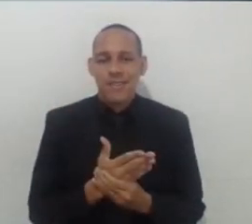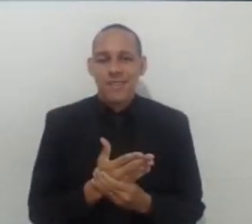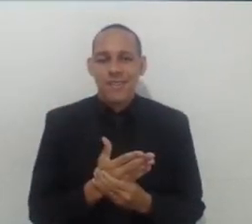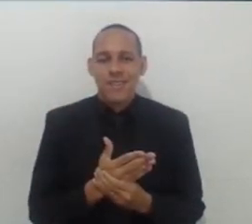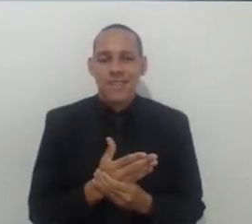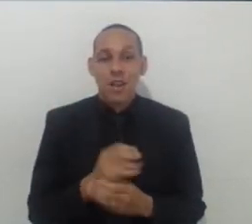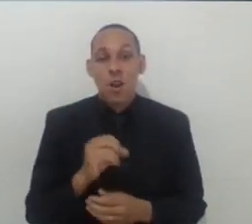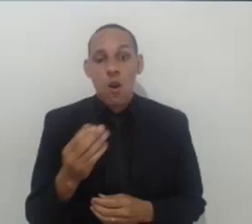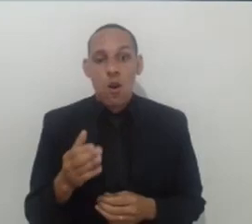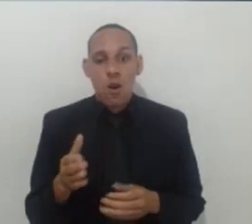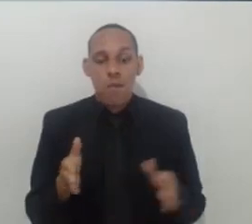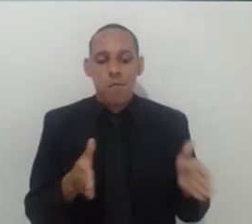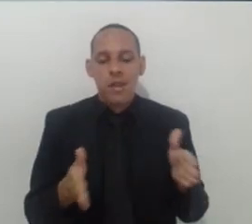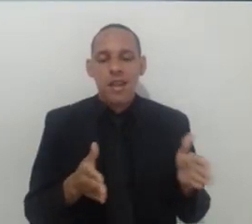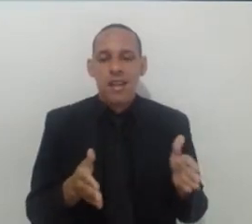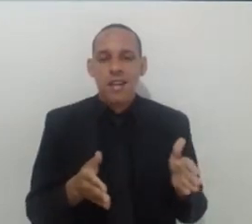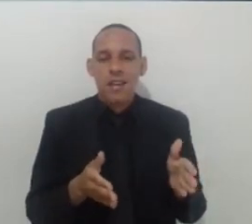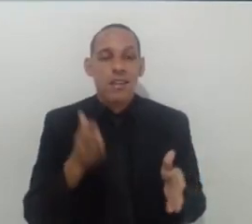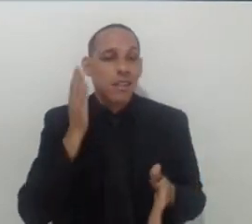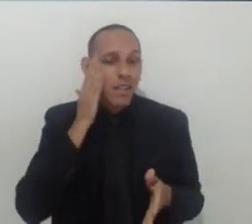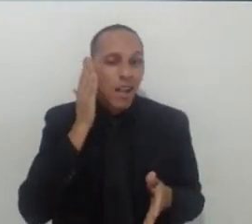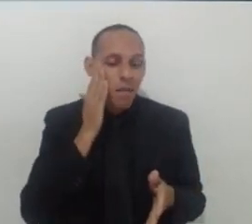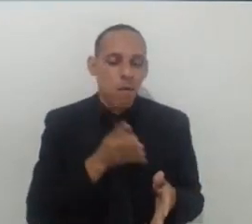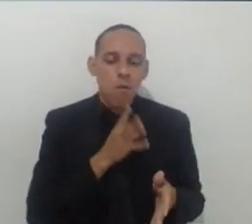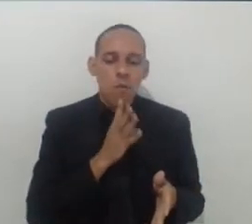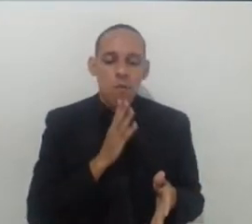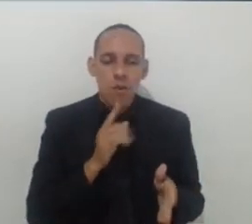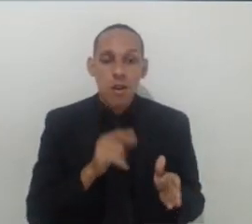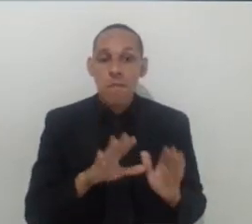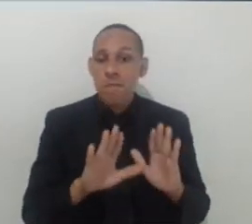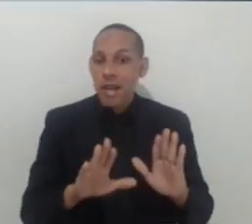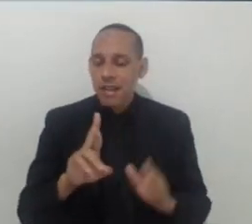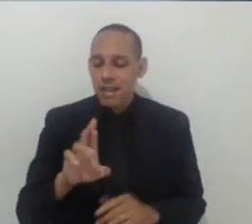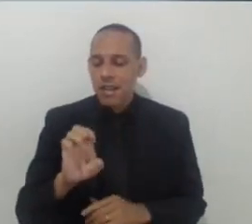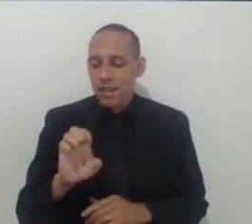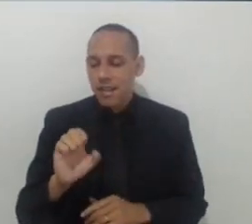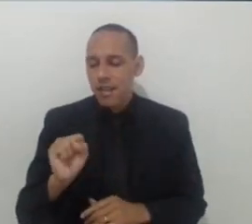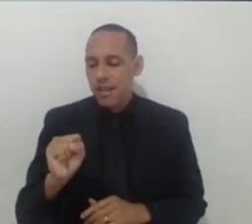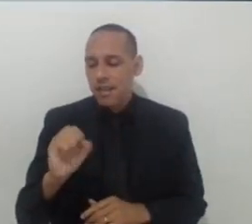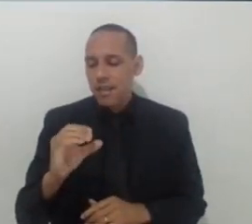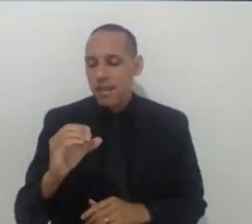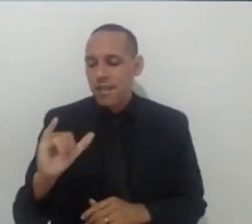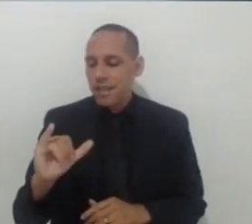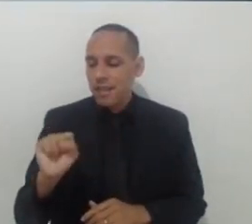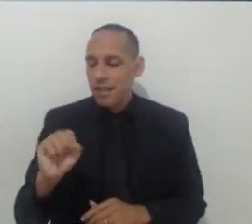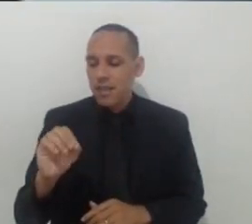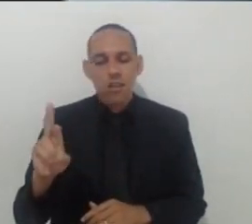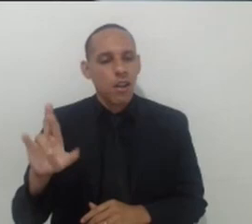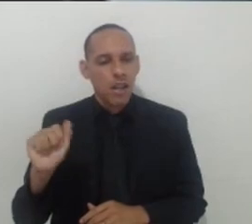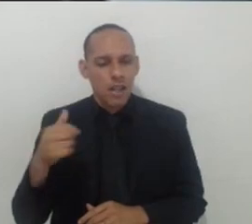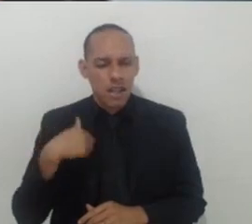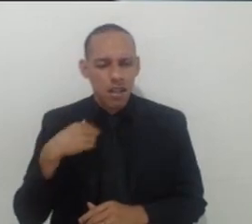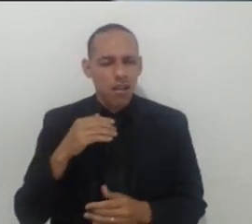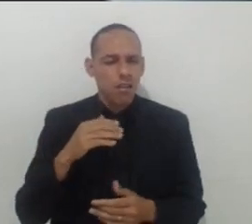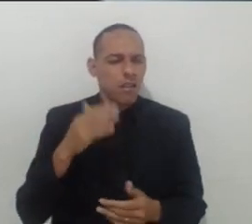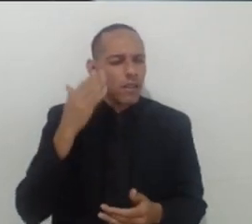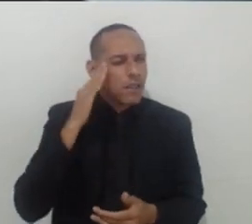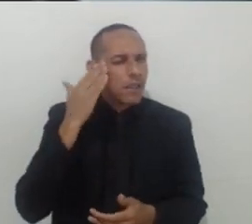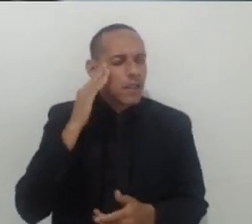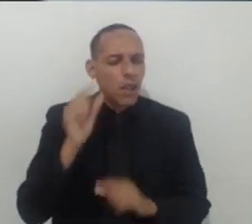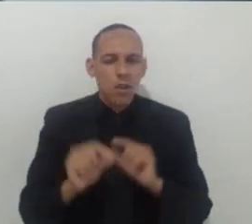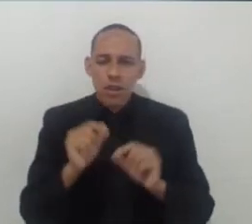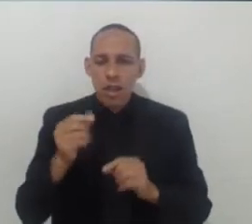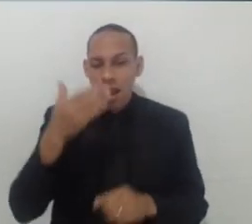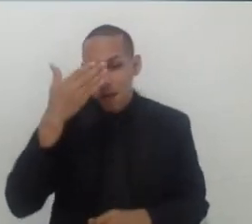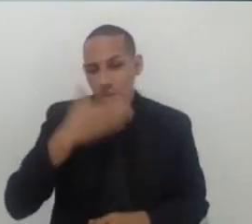conhecimento. Para efeito da rescisória, eu não consegui ver, interpretar que a falta de prova da entrega